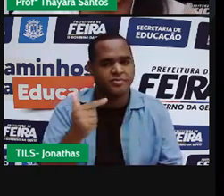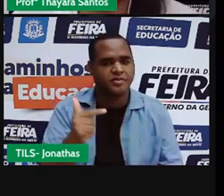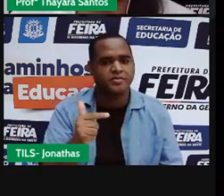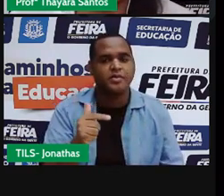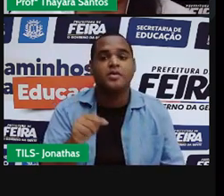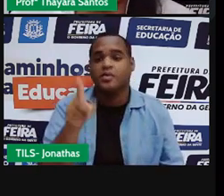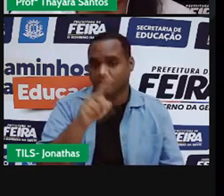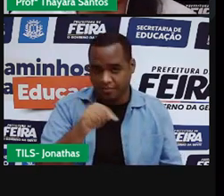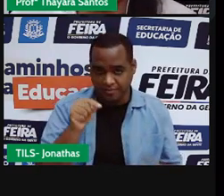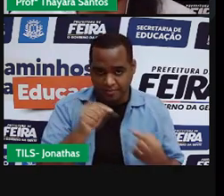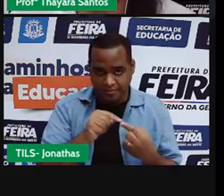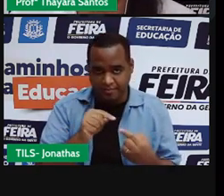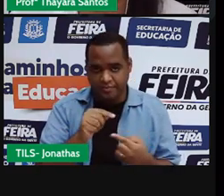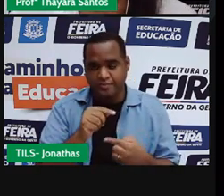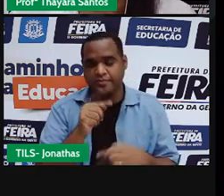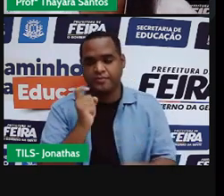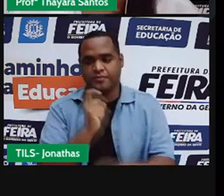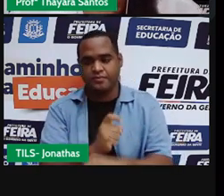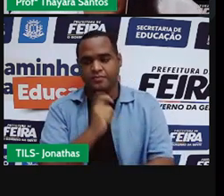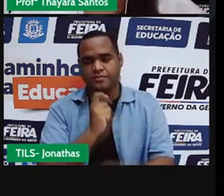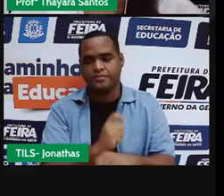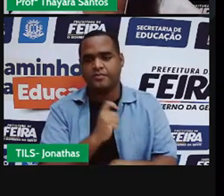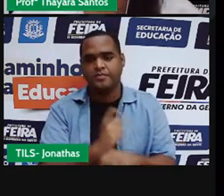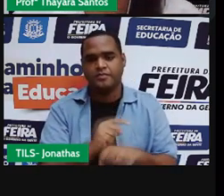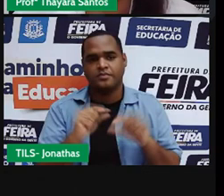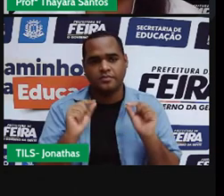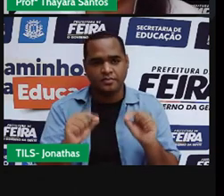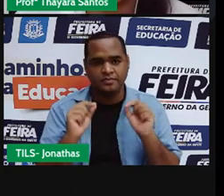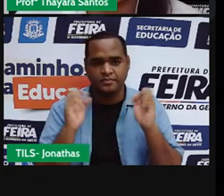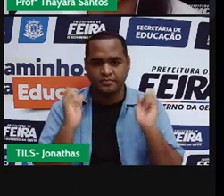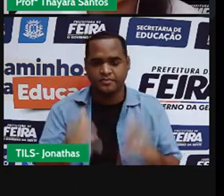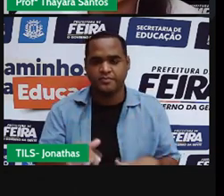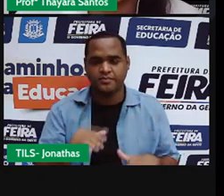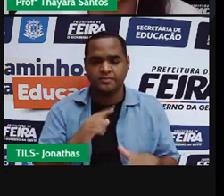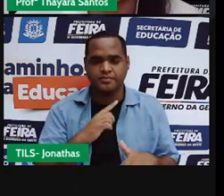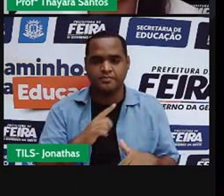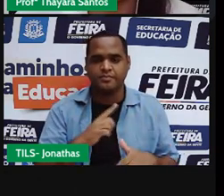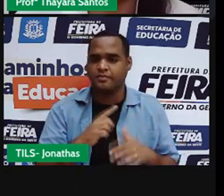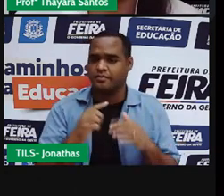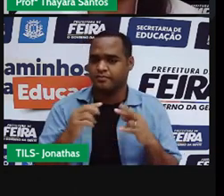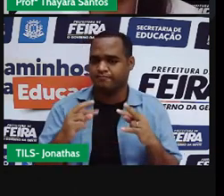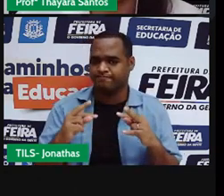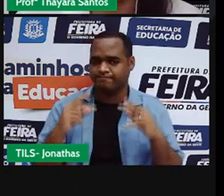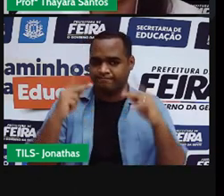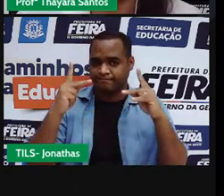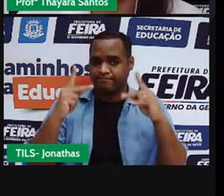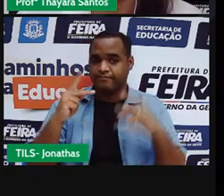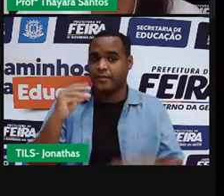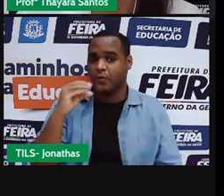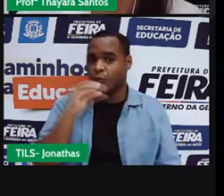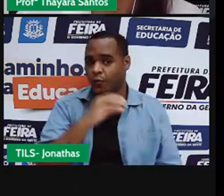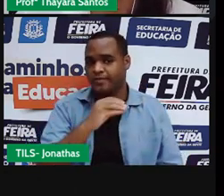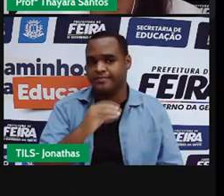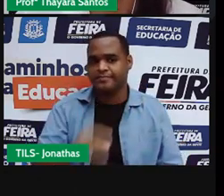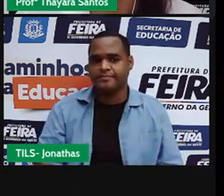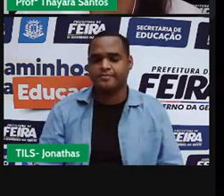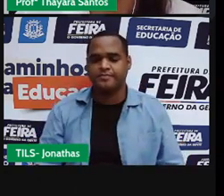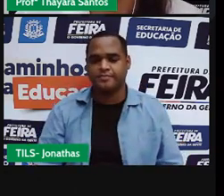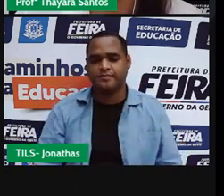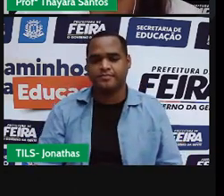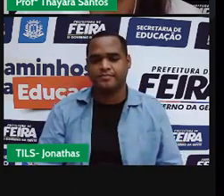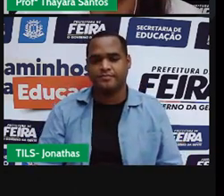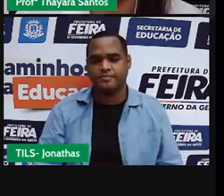caso, a água está em estado sólido. Agora, vamos aumentar essa temperatura para ver se muda alguma coisa. Vamos